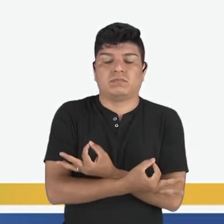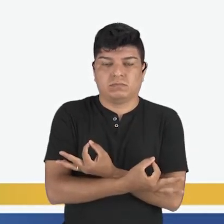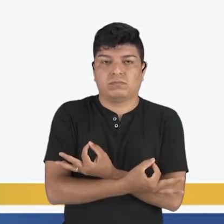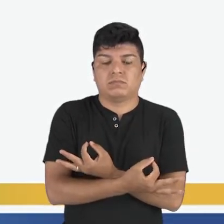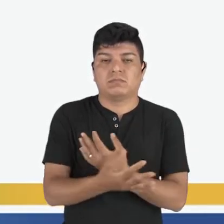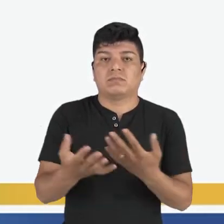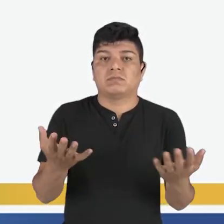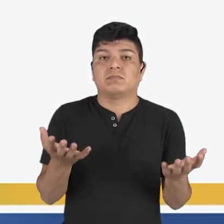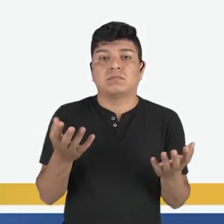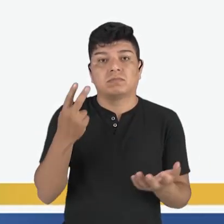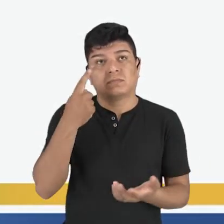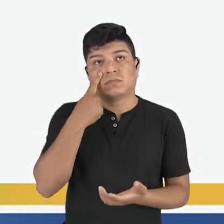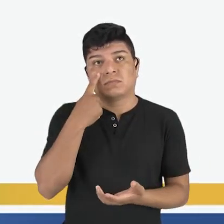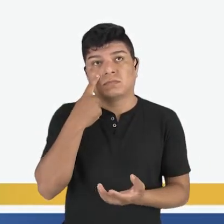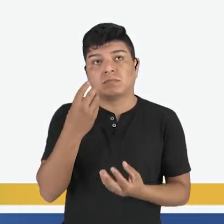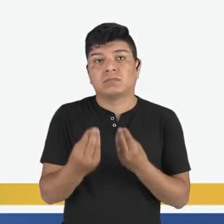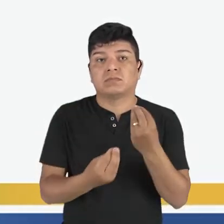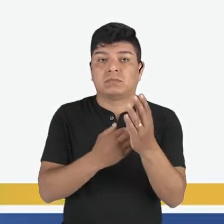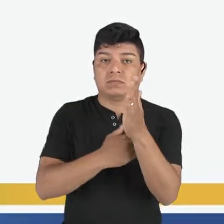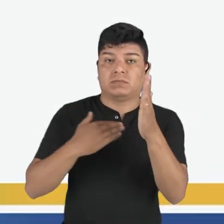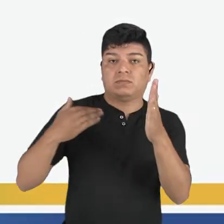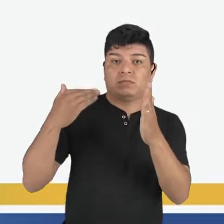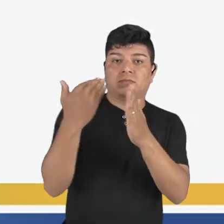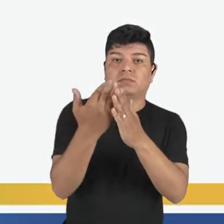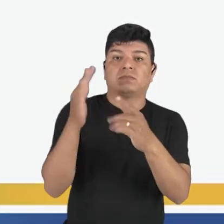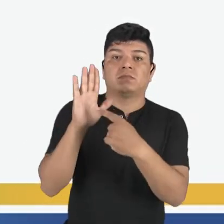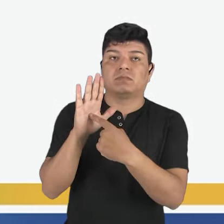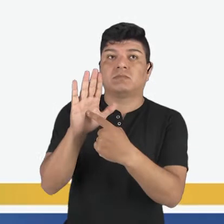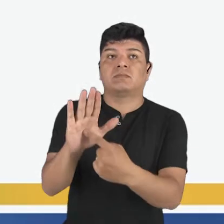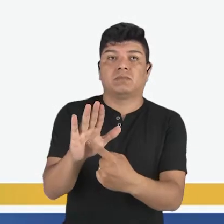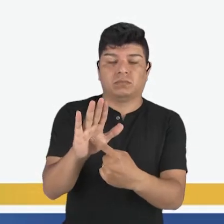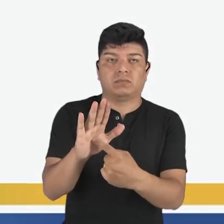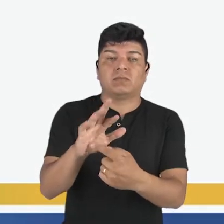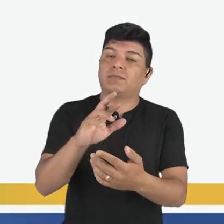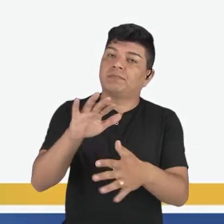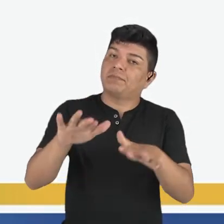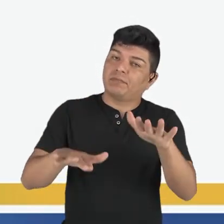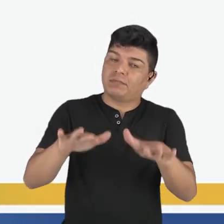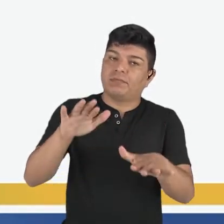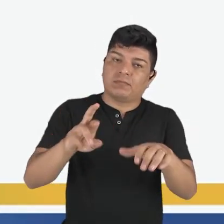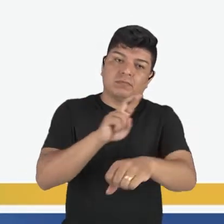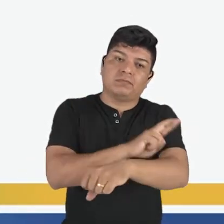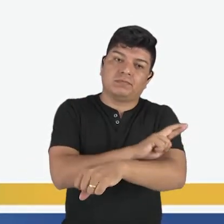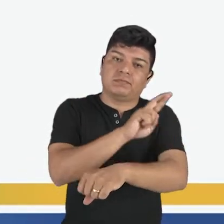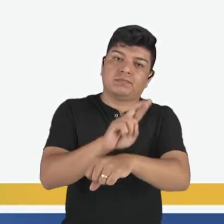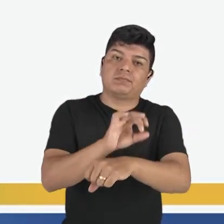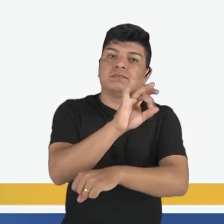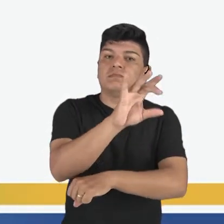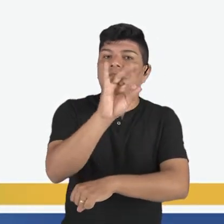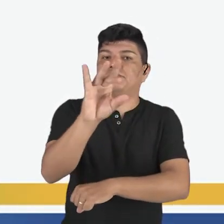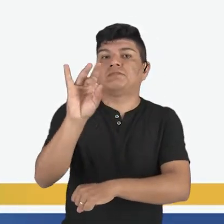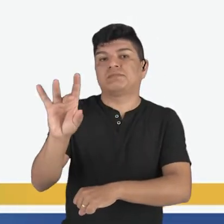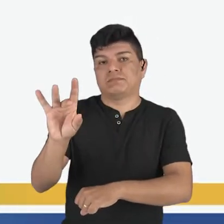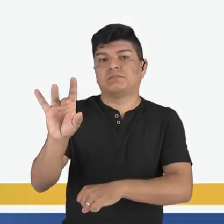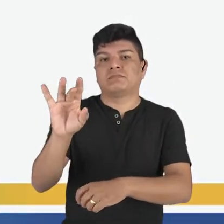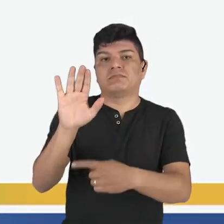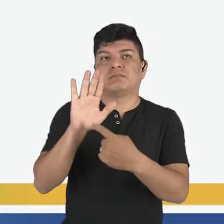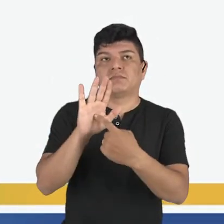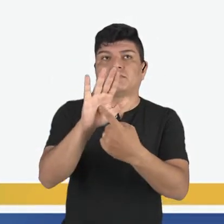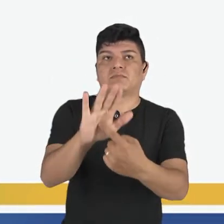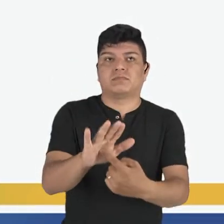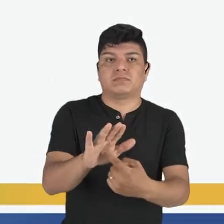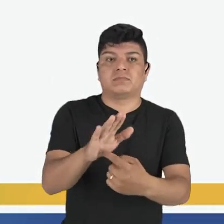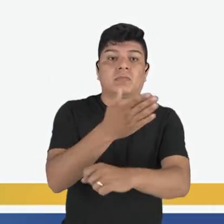representações desse transcendente. Como o transcendente é representado? Vai variar de religião para religião. Então, nós citamos